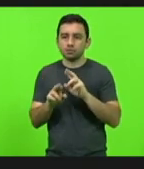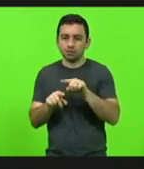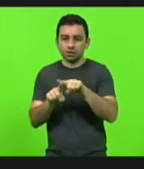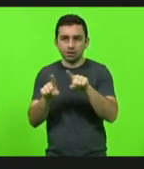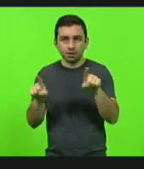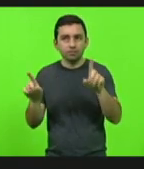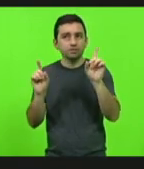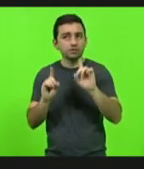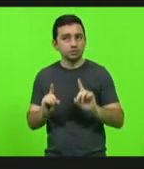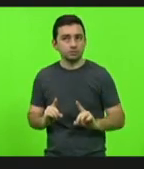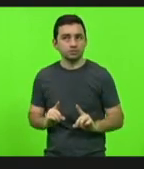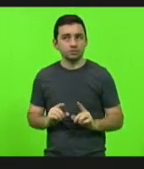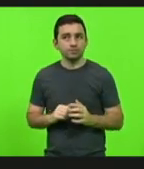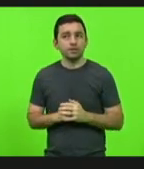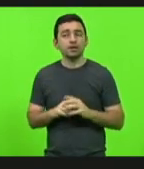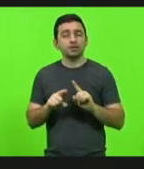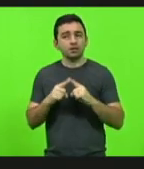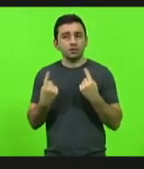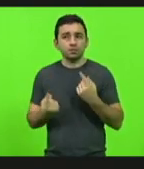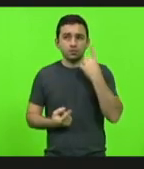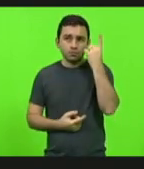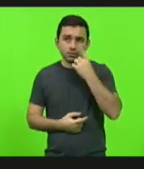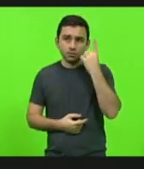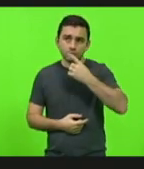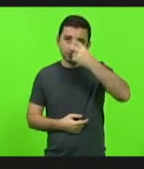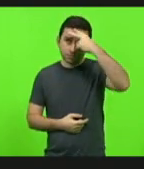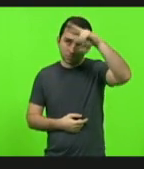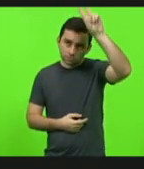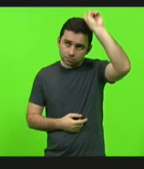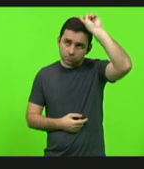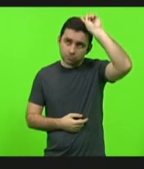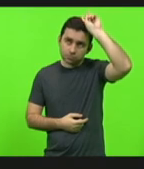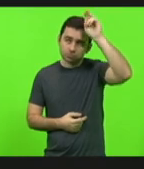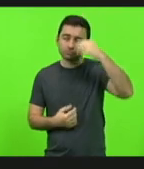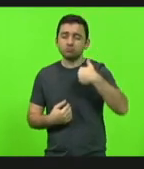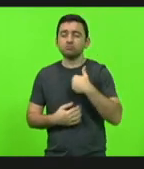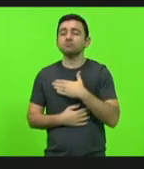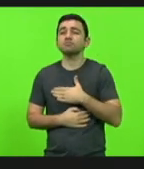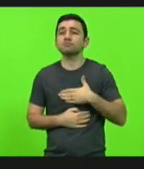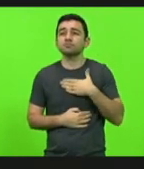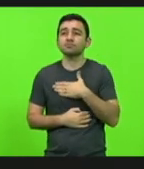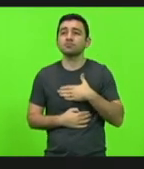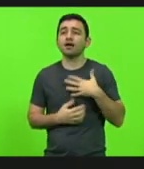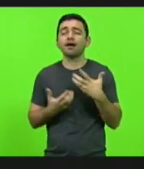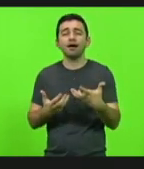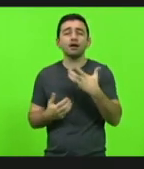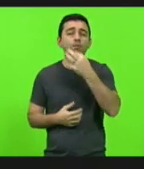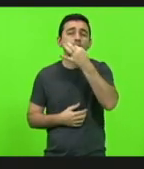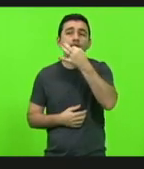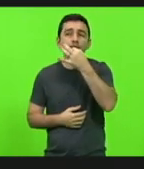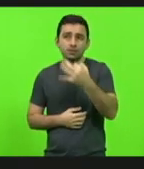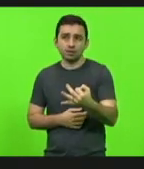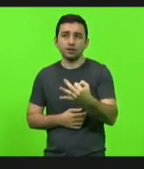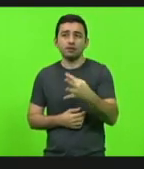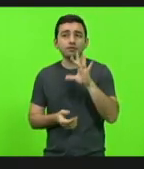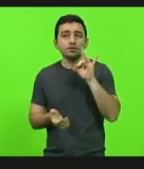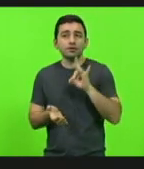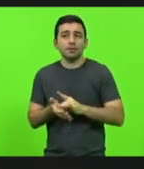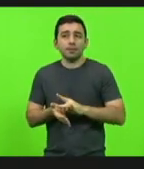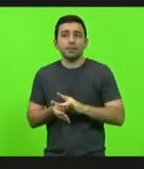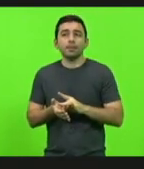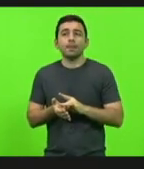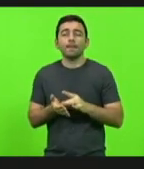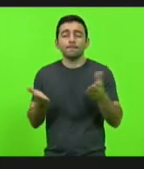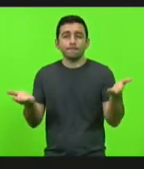deficiência então deputados e sem ficar preso eu gostaria de e aqui que na verdade hoje